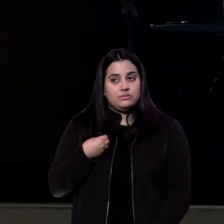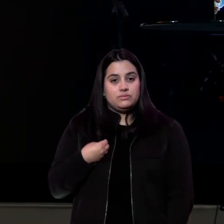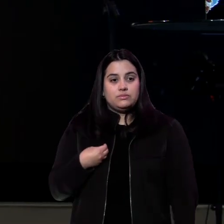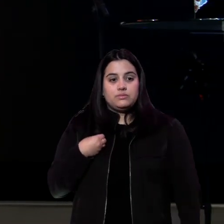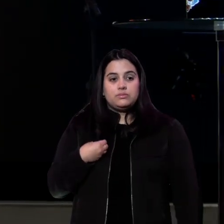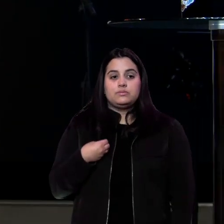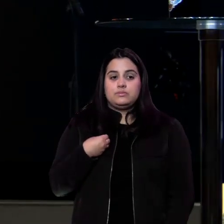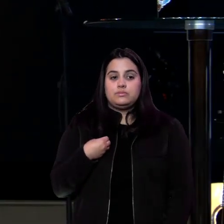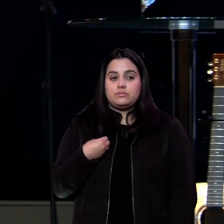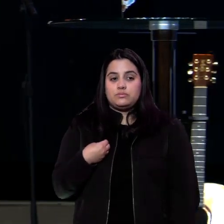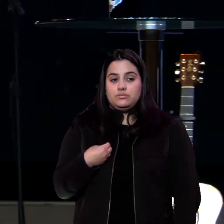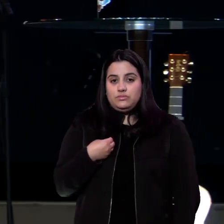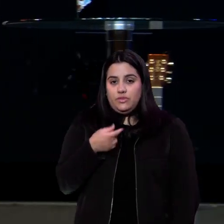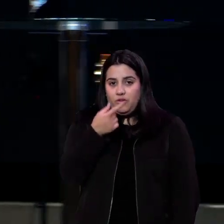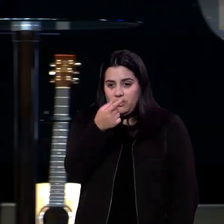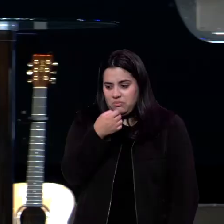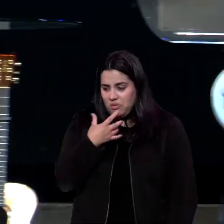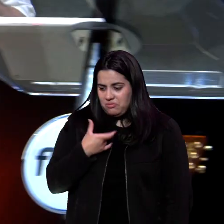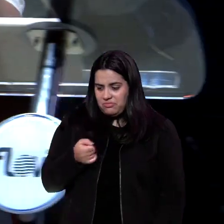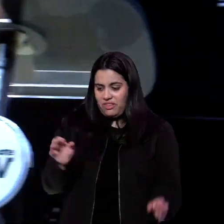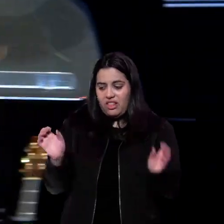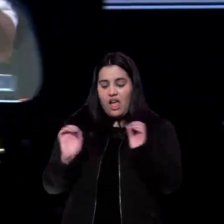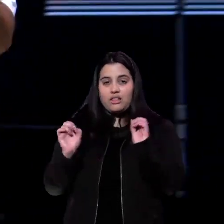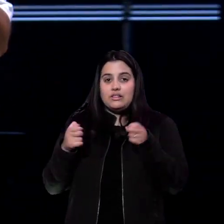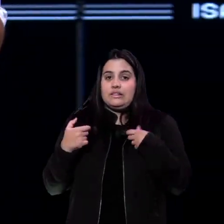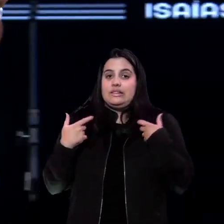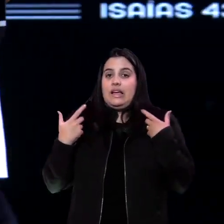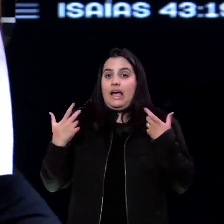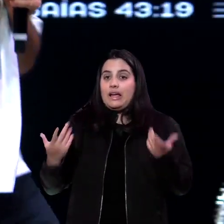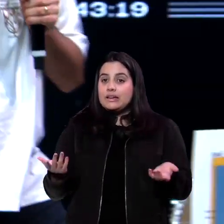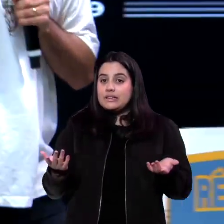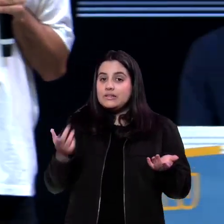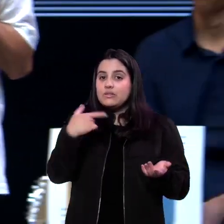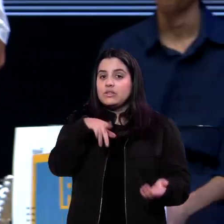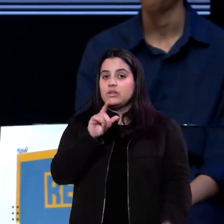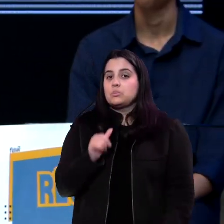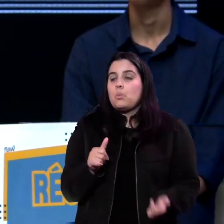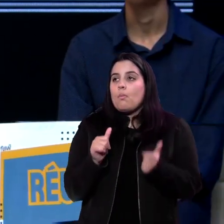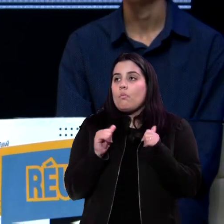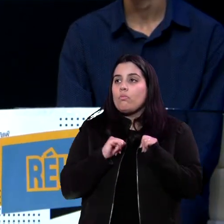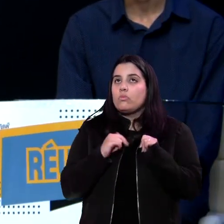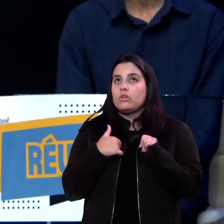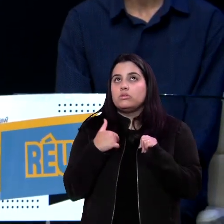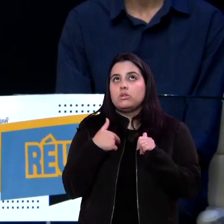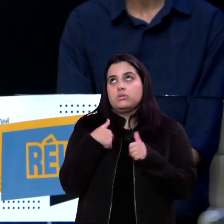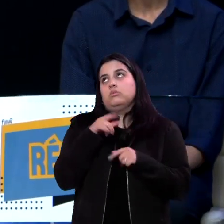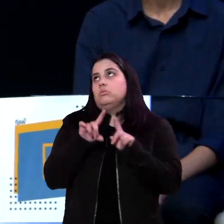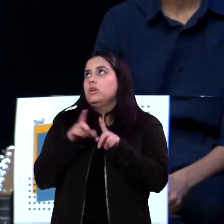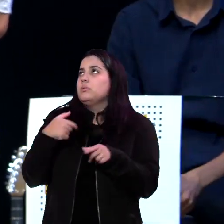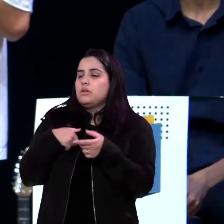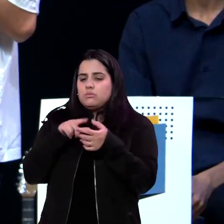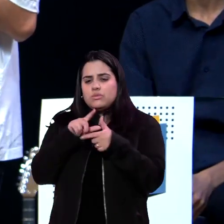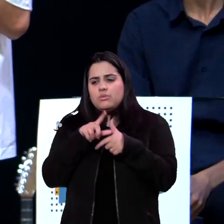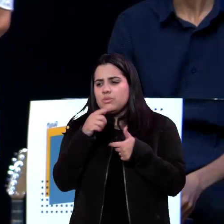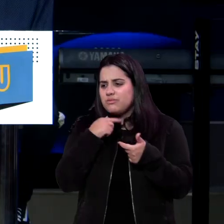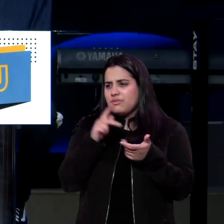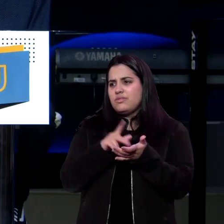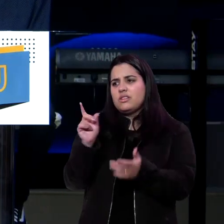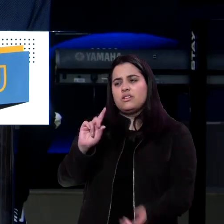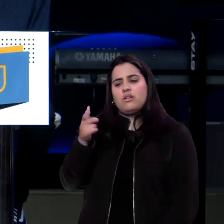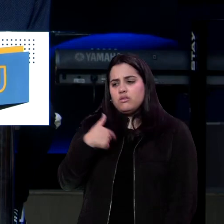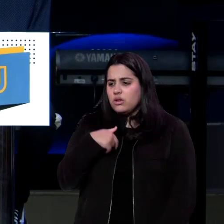Você não serve para nada. E aí, você fica no banco de réu se defendendo. Não, pai, não é